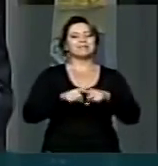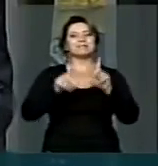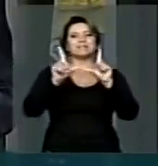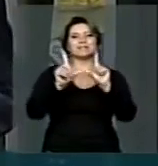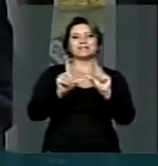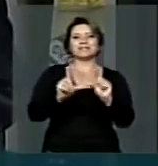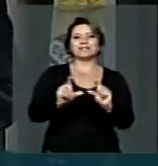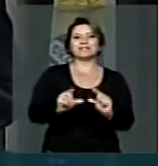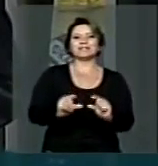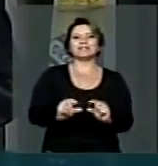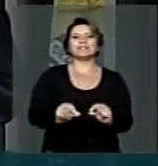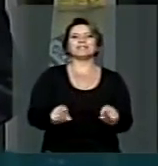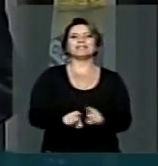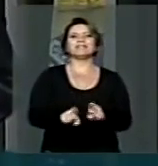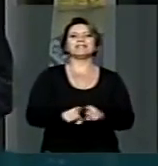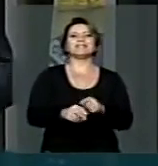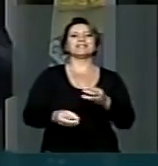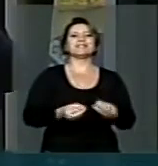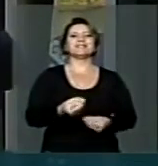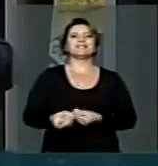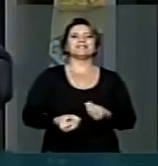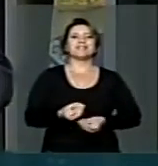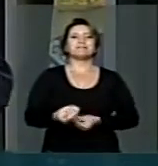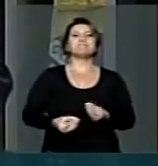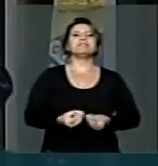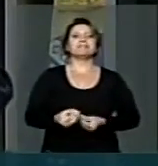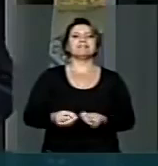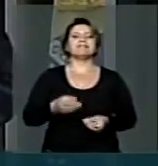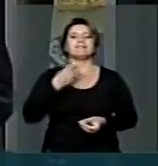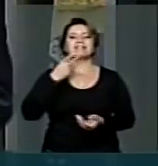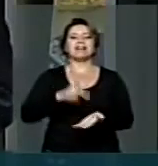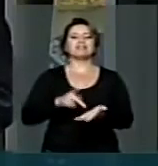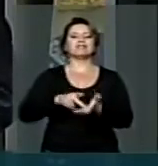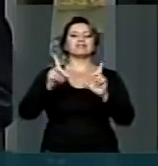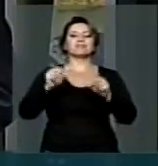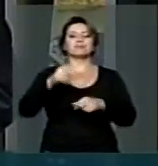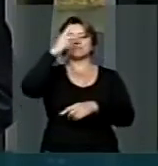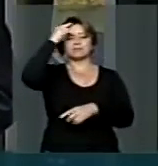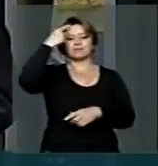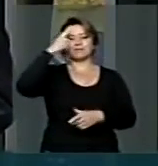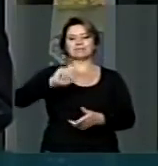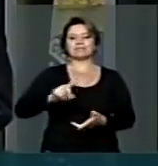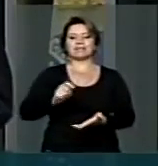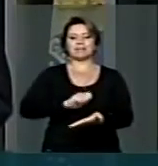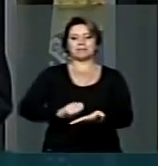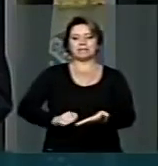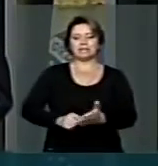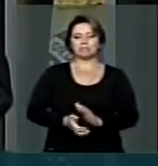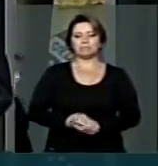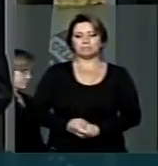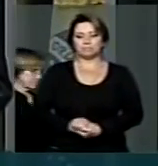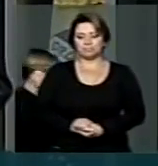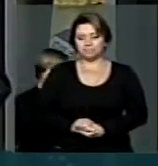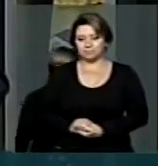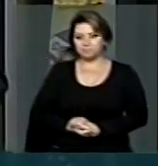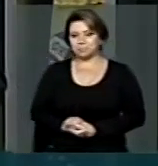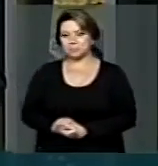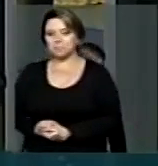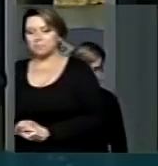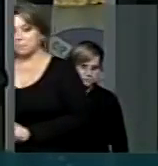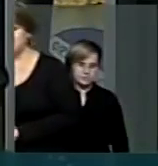a distorção idade série, reduzimos taxa de analfabetismo e aumentamos a escolaridade média da